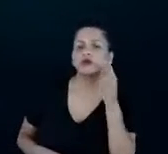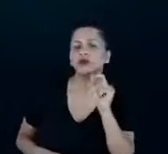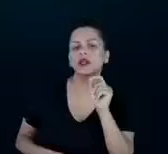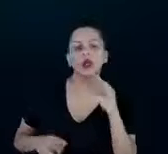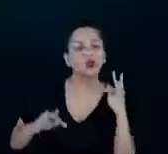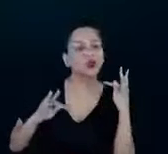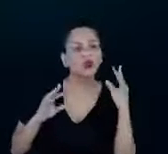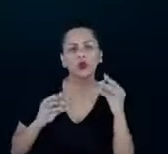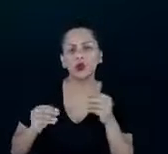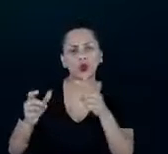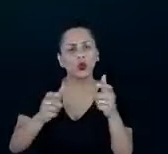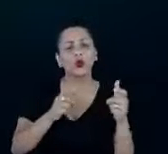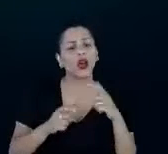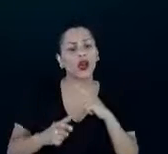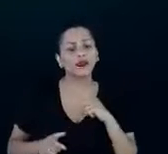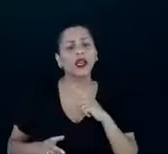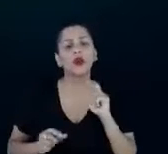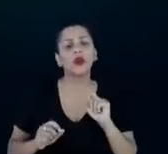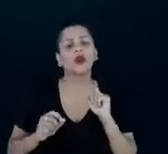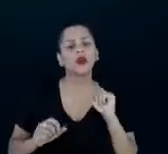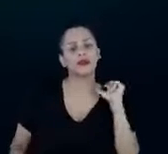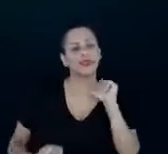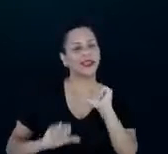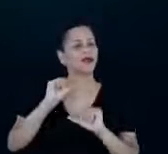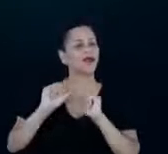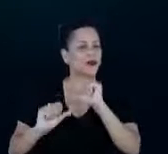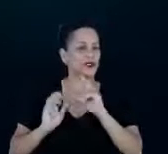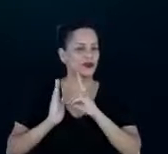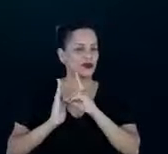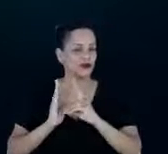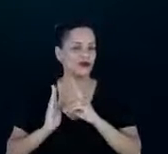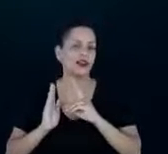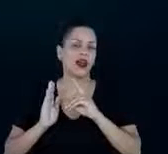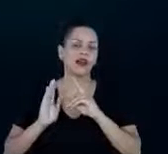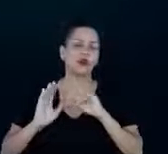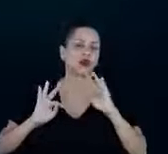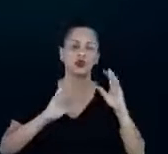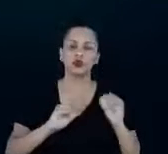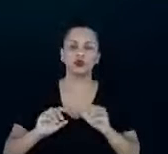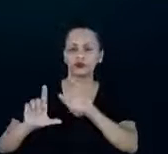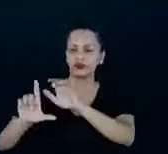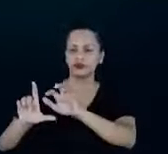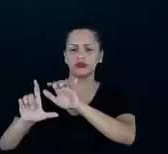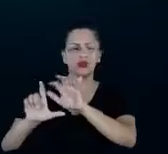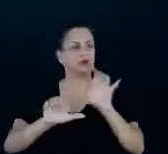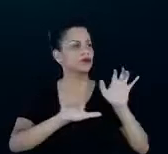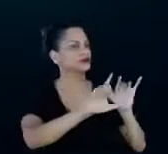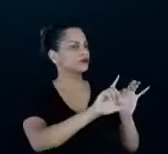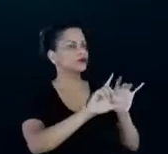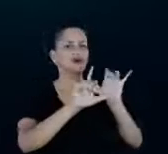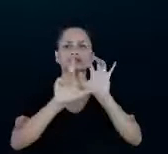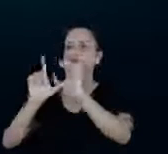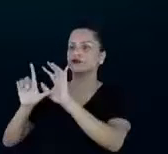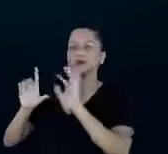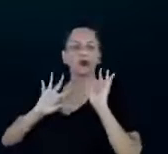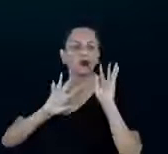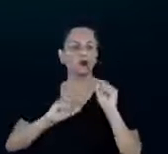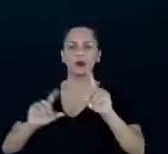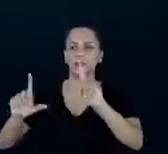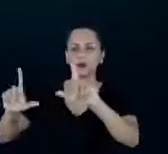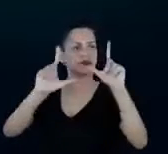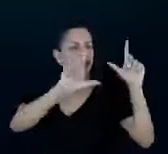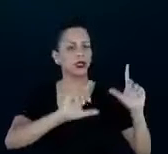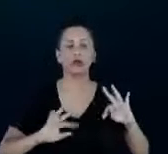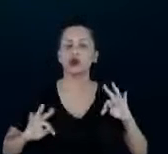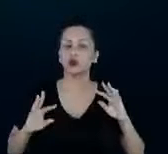Detran a digital dá para ver código QR em todo lugar que você olha monitor e assim por diante Visitei